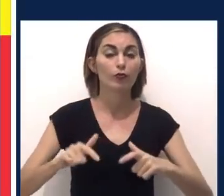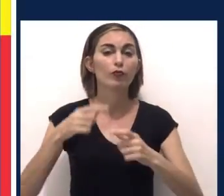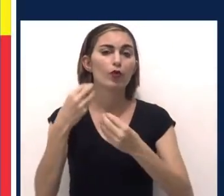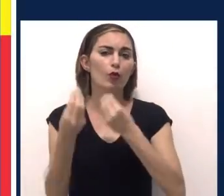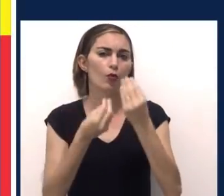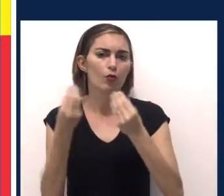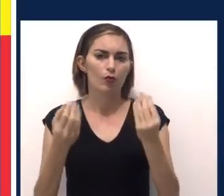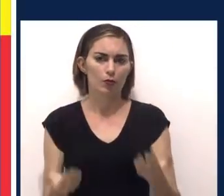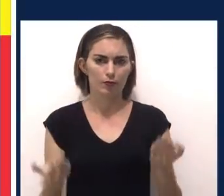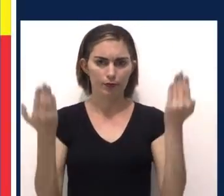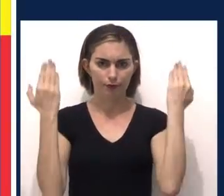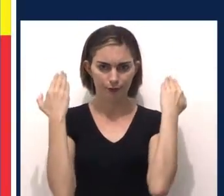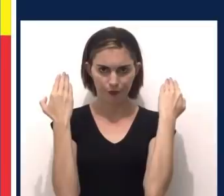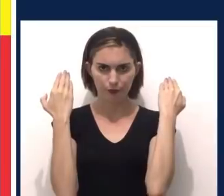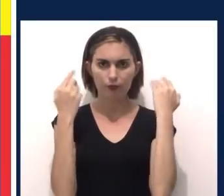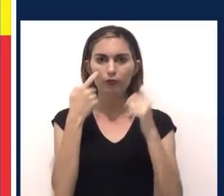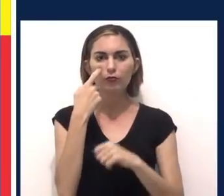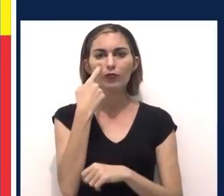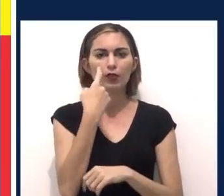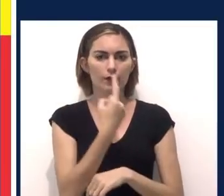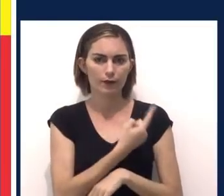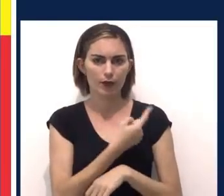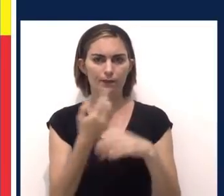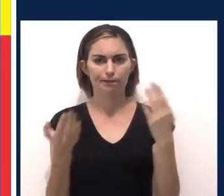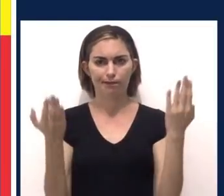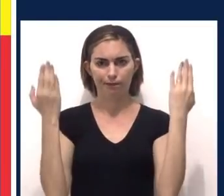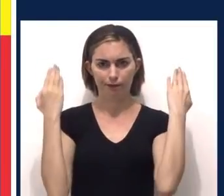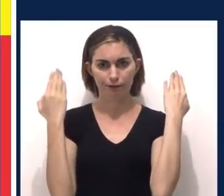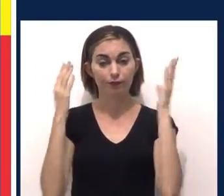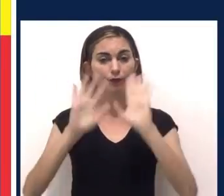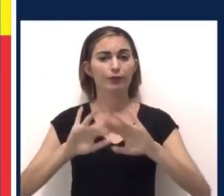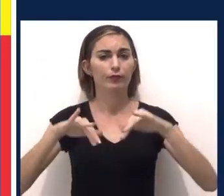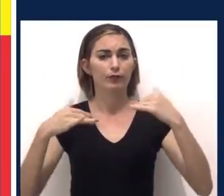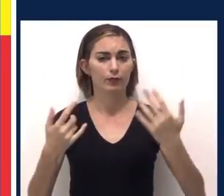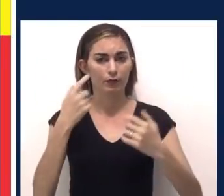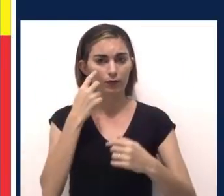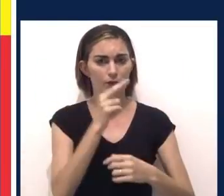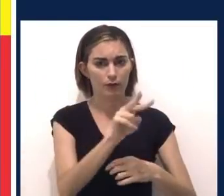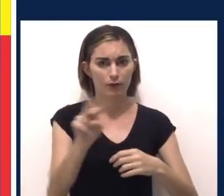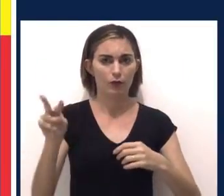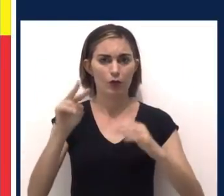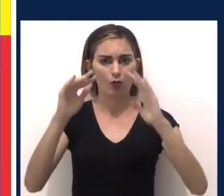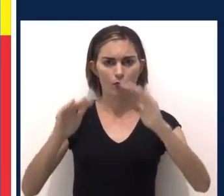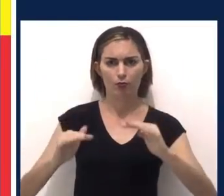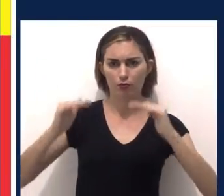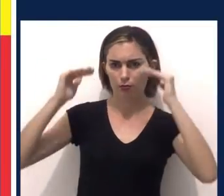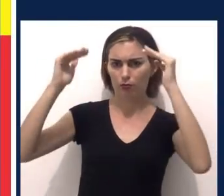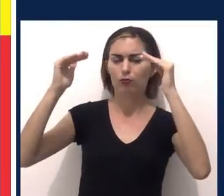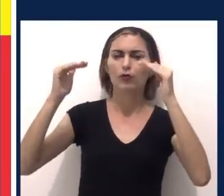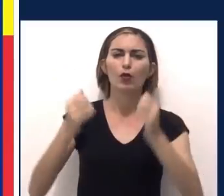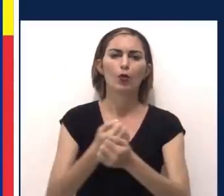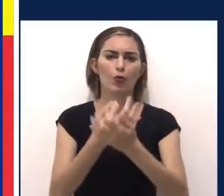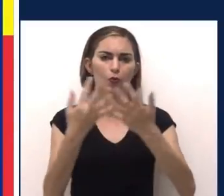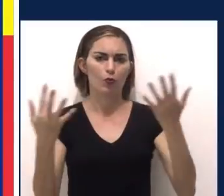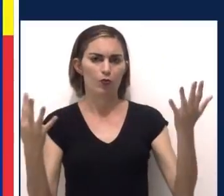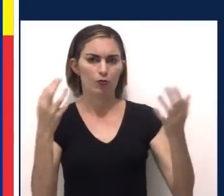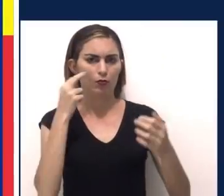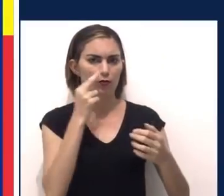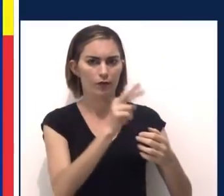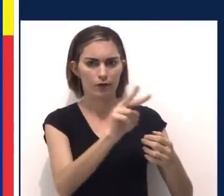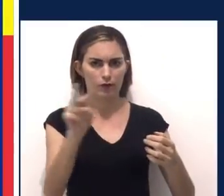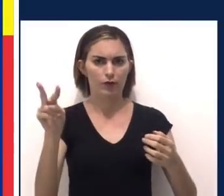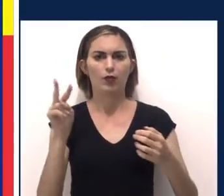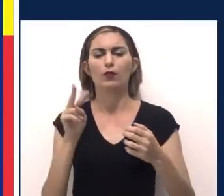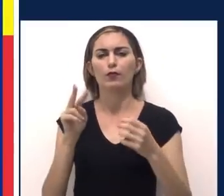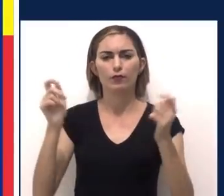territórios? Conforme a imagem aí que vocês estão vendo. Então, vejamos, o absolutismo. Então,